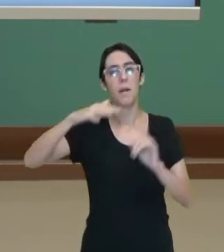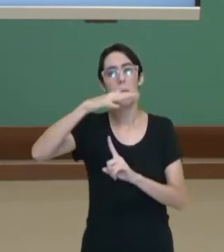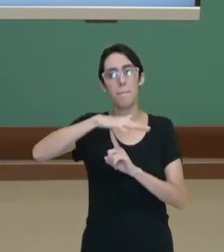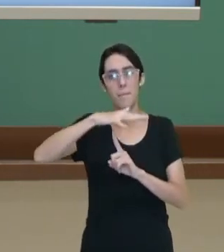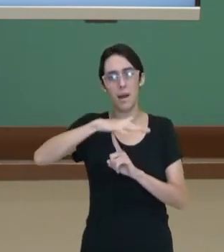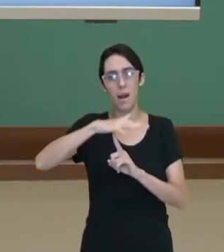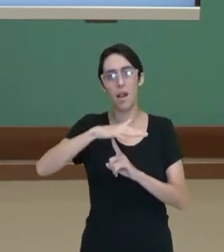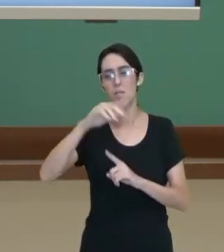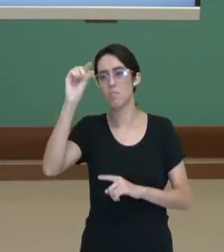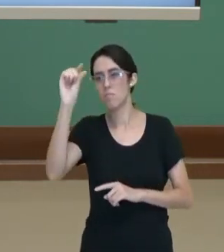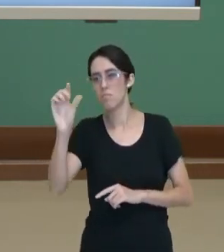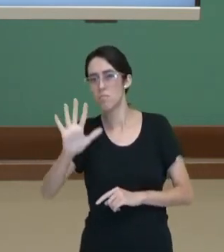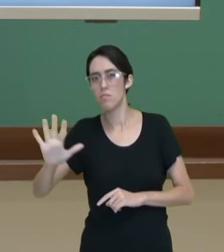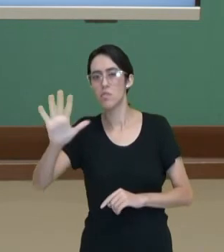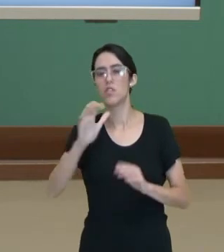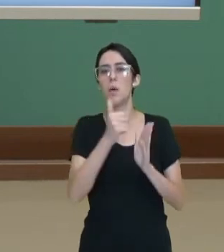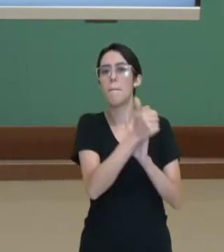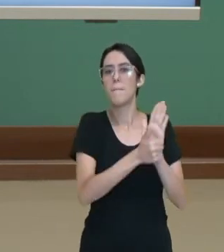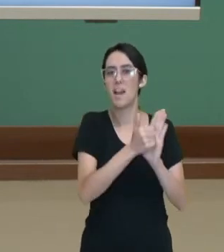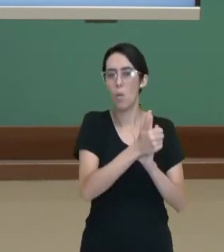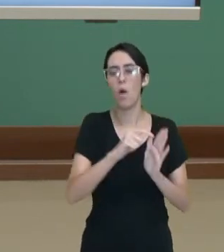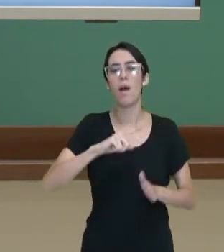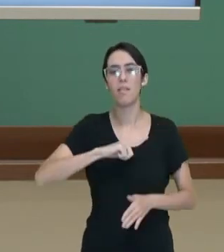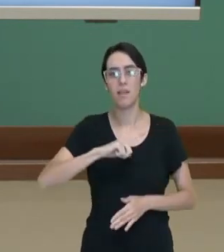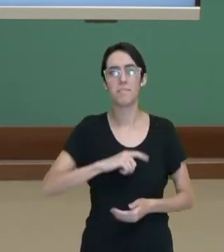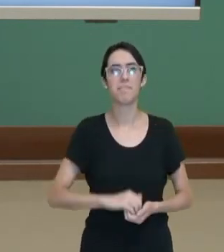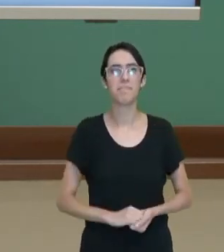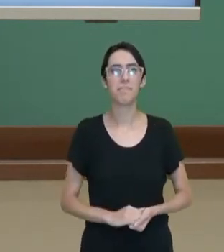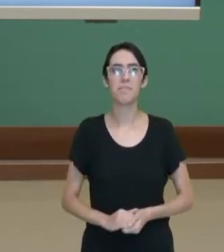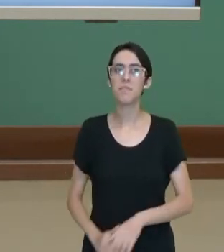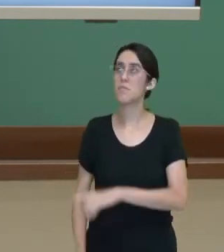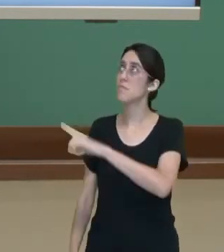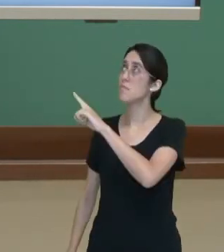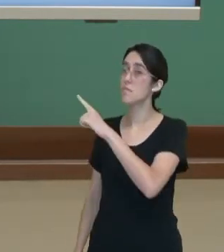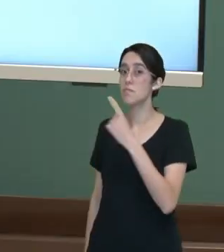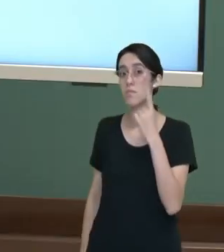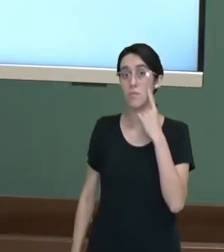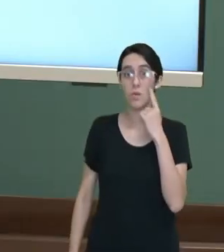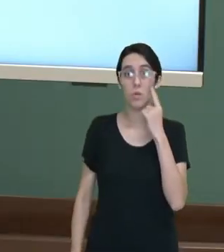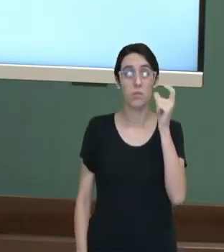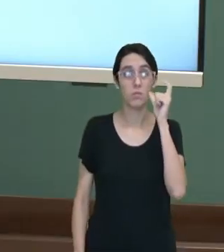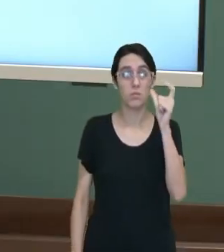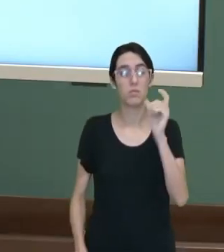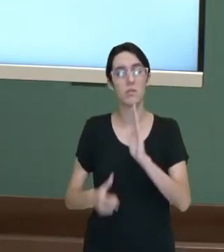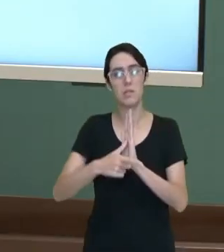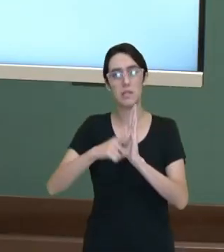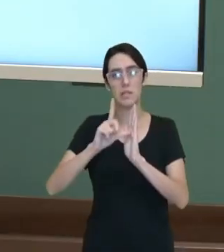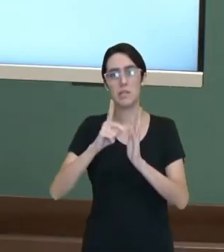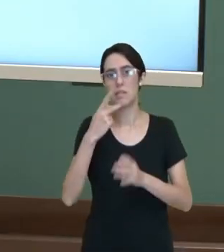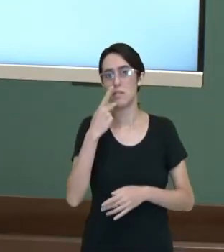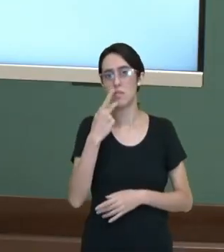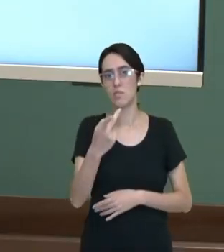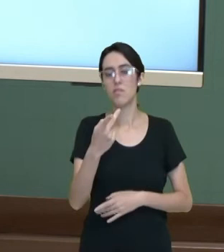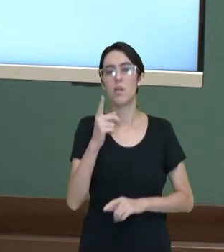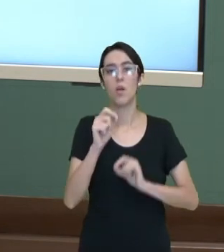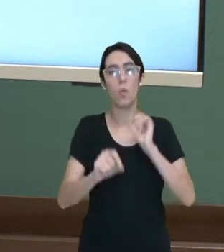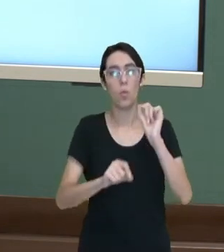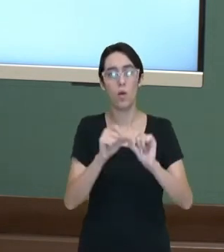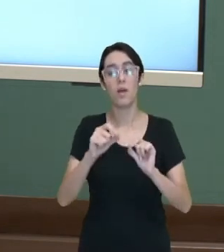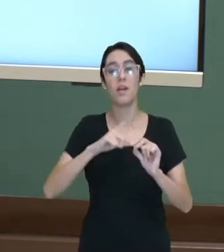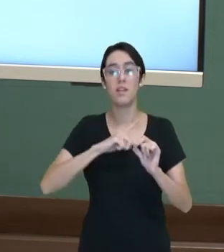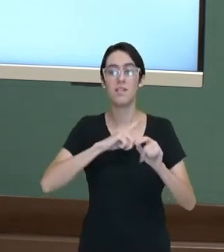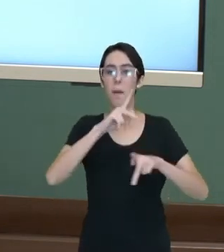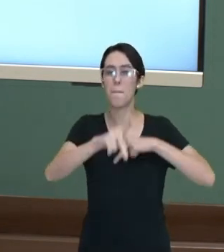na região de Paranaguá. Aqui, olha só, né? Como eu disse a vocês, né? Os